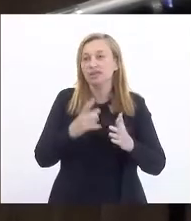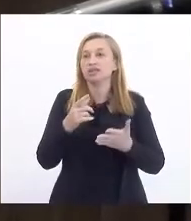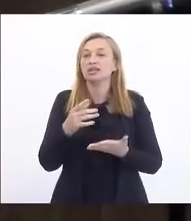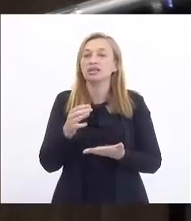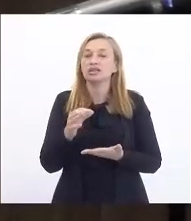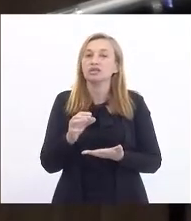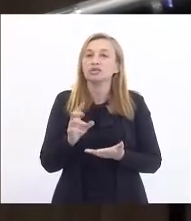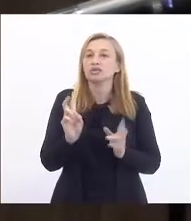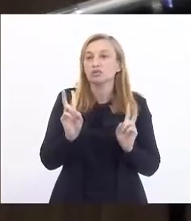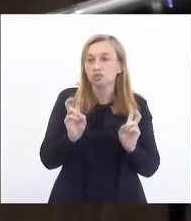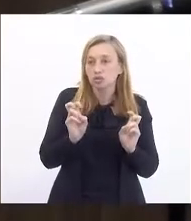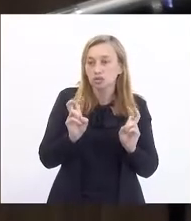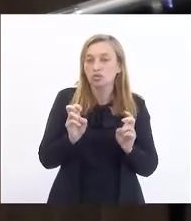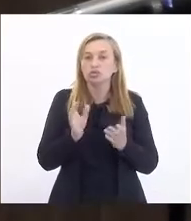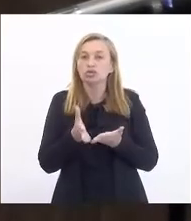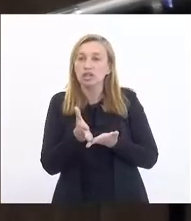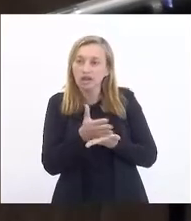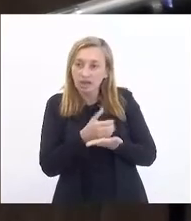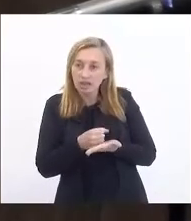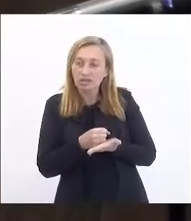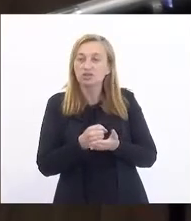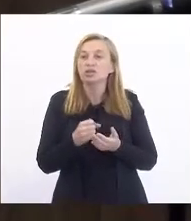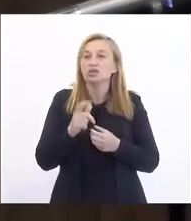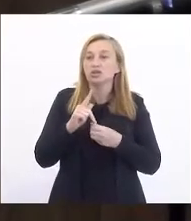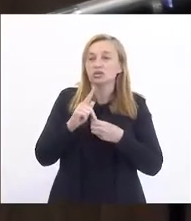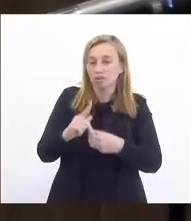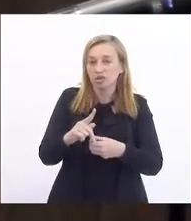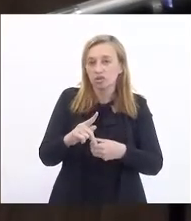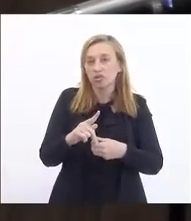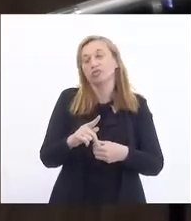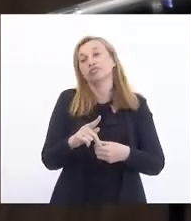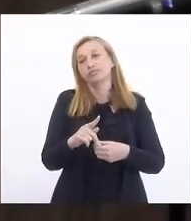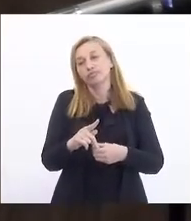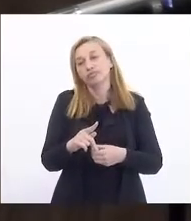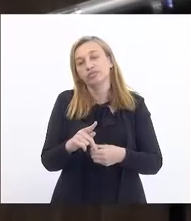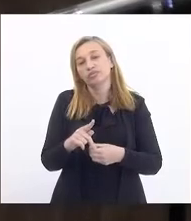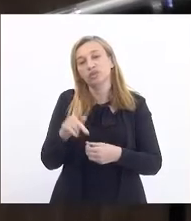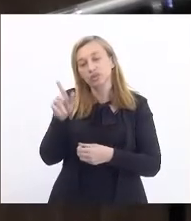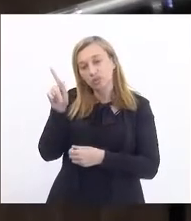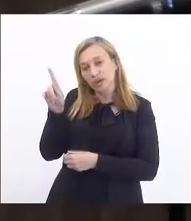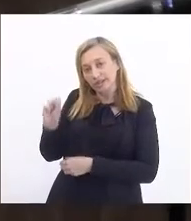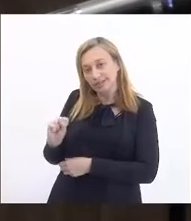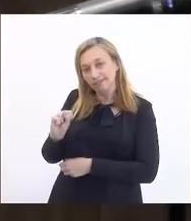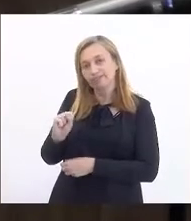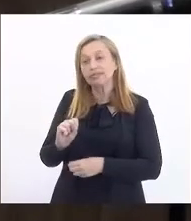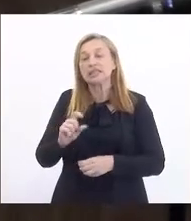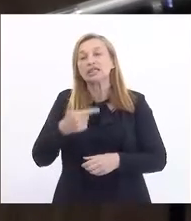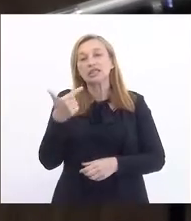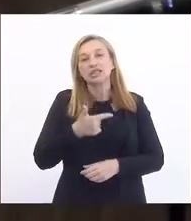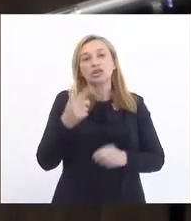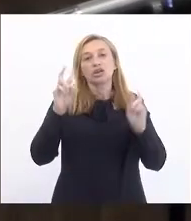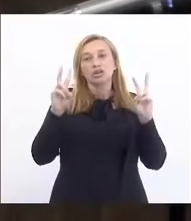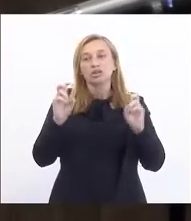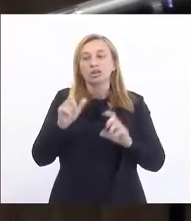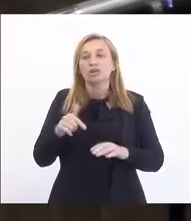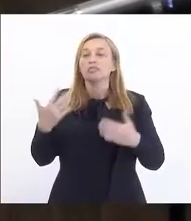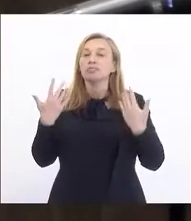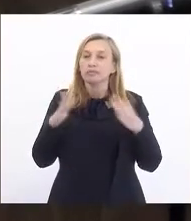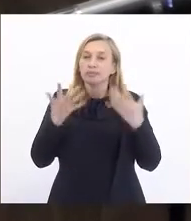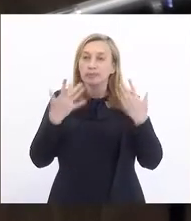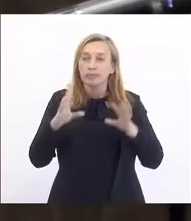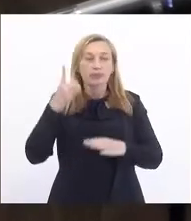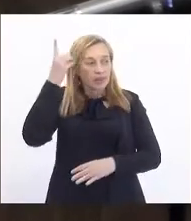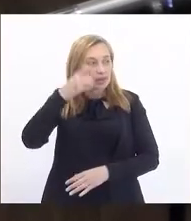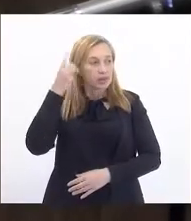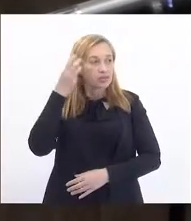da questão da arrecadação dos róios do petróleo e do gás a segunda questão é elogiar o